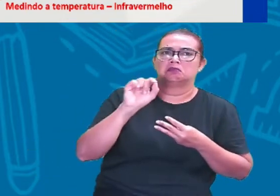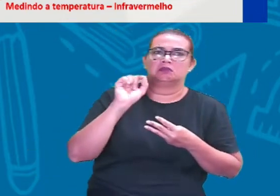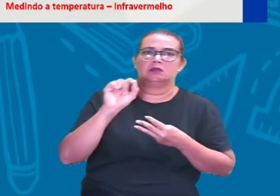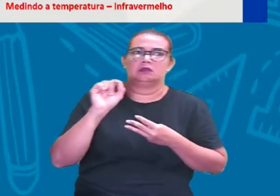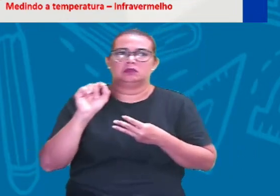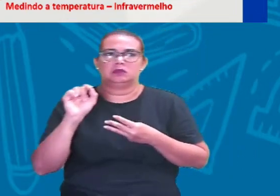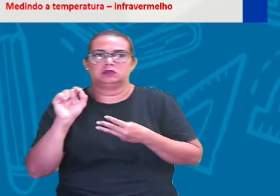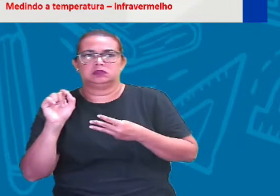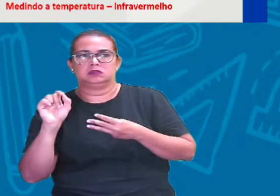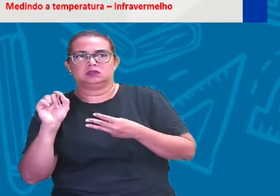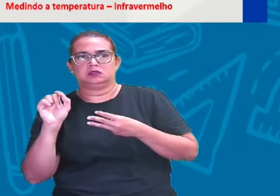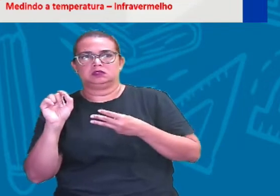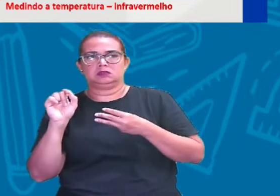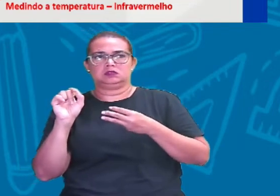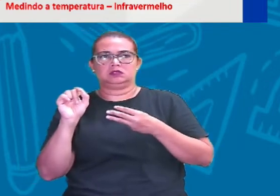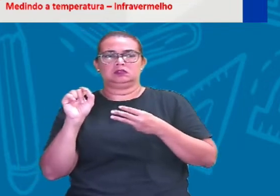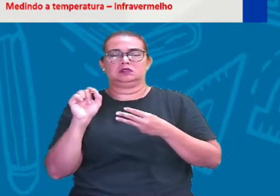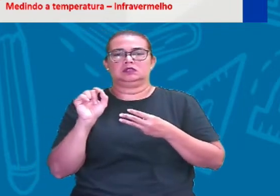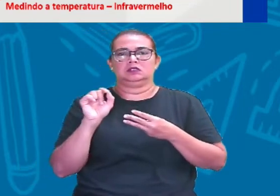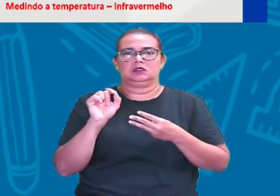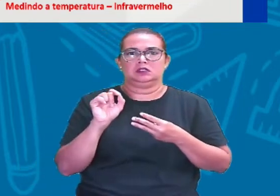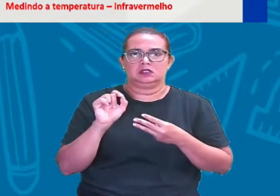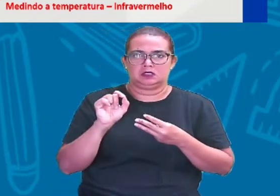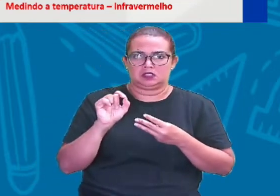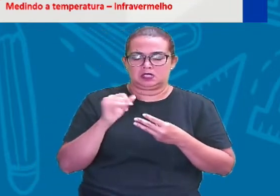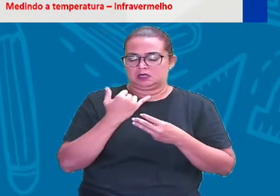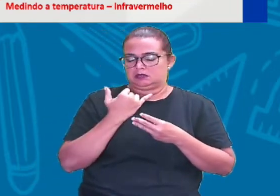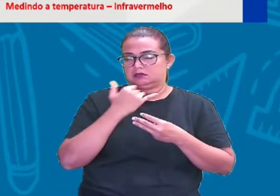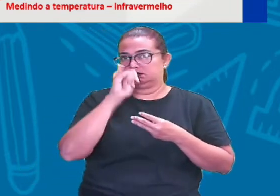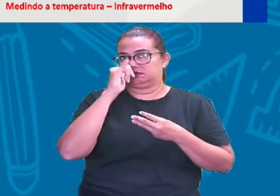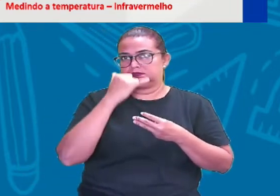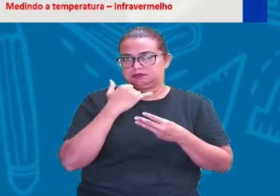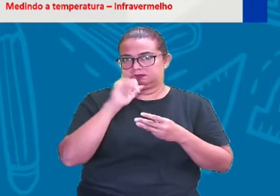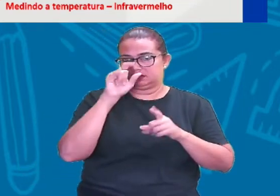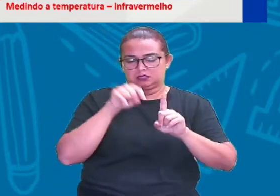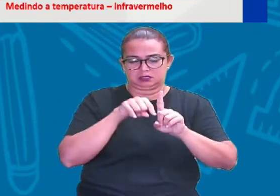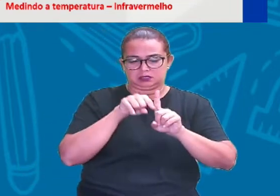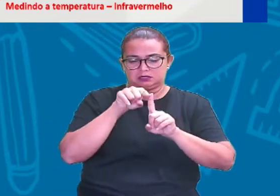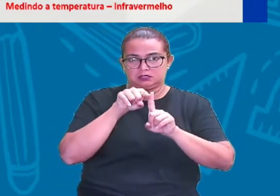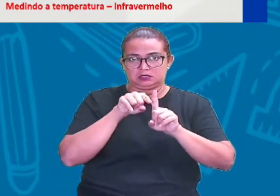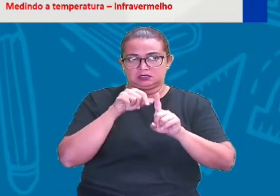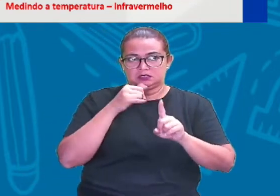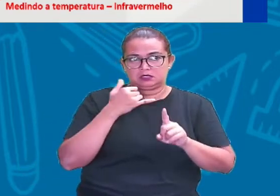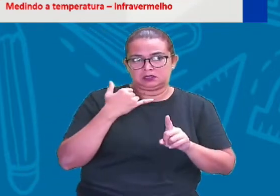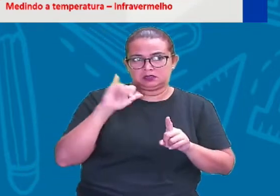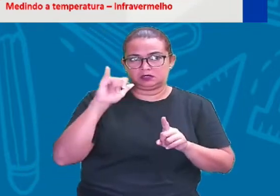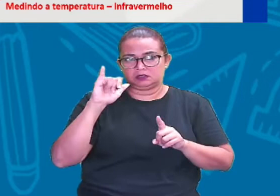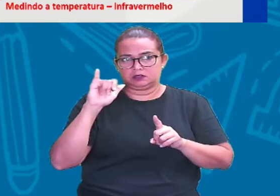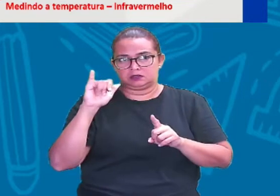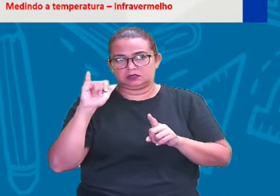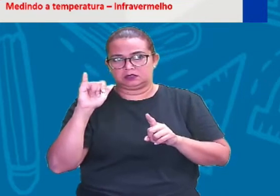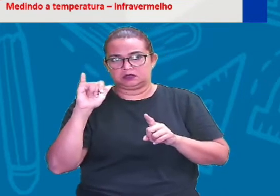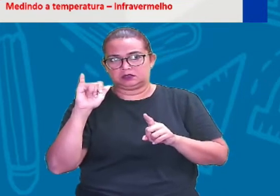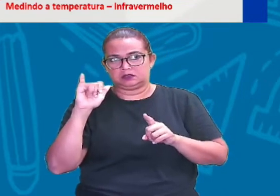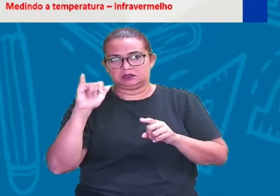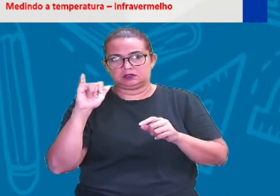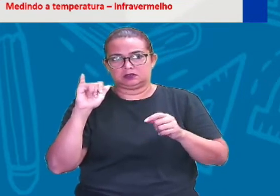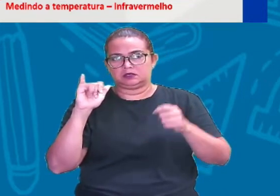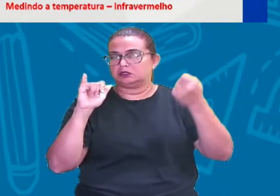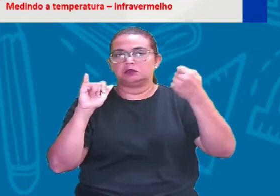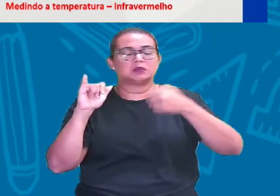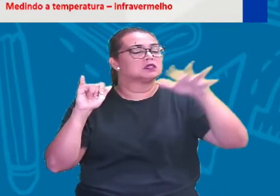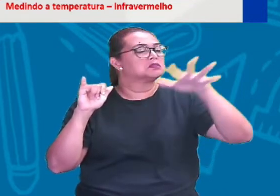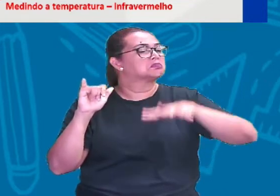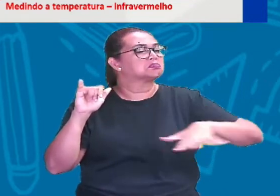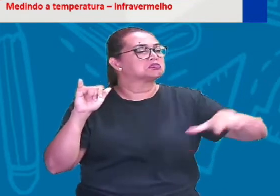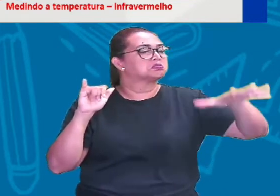propagação de matéria, de energia térmica, que não necessita nem de um meio material para acontecer, tá?